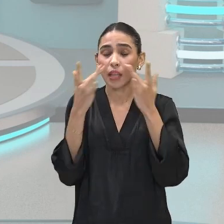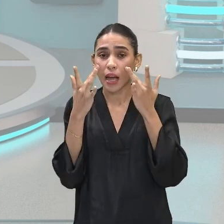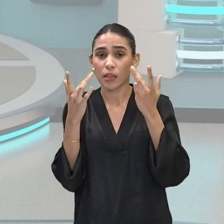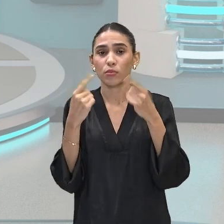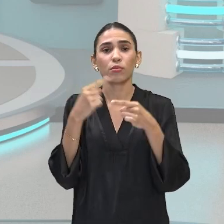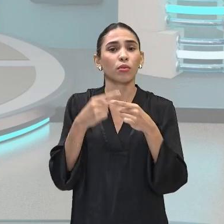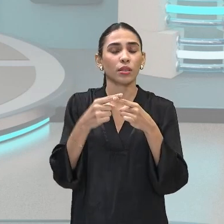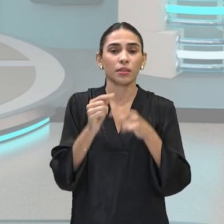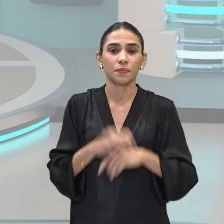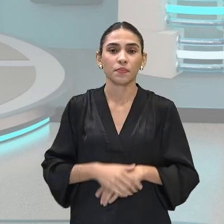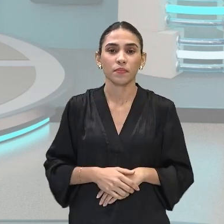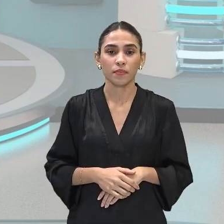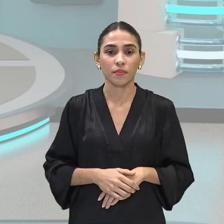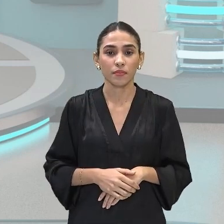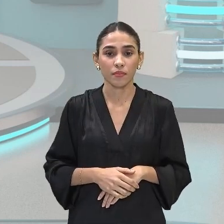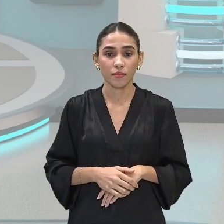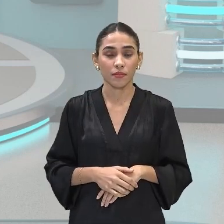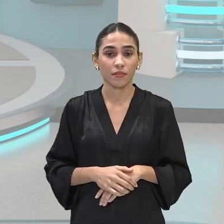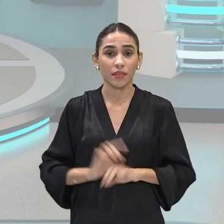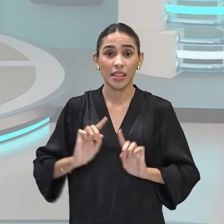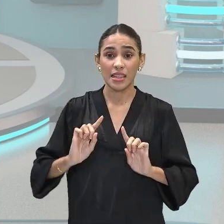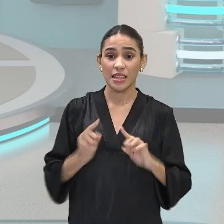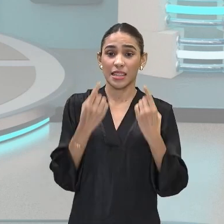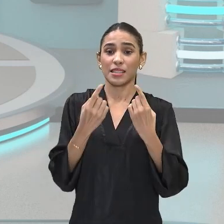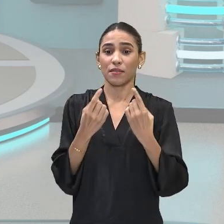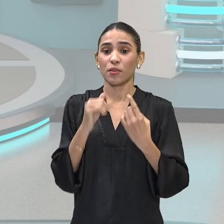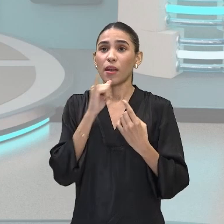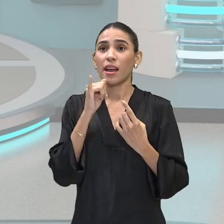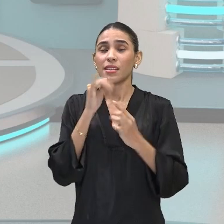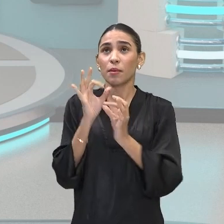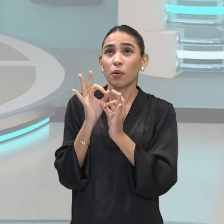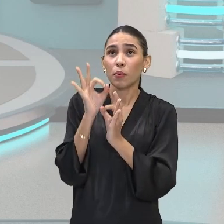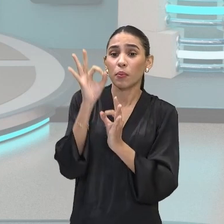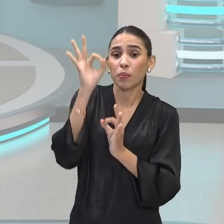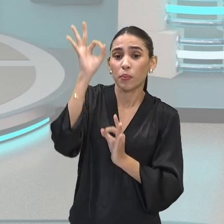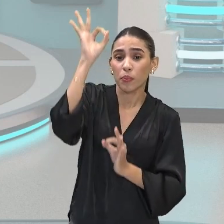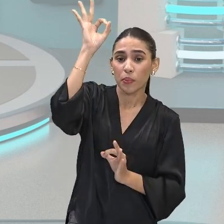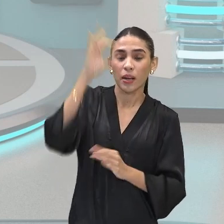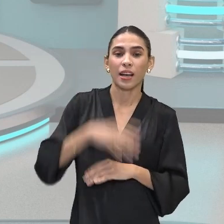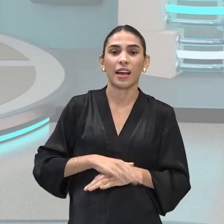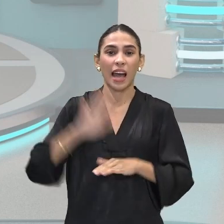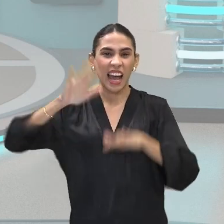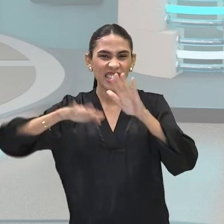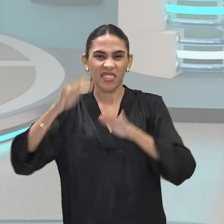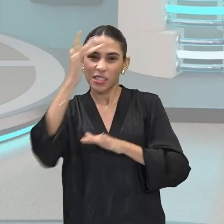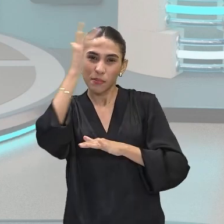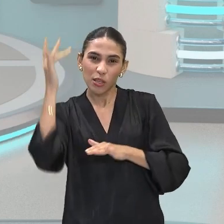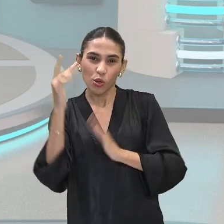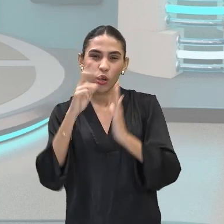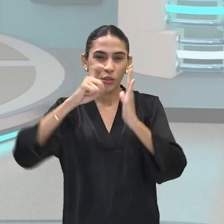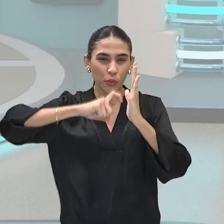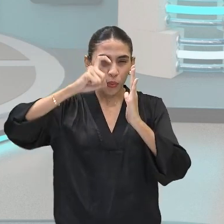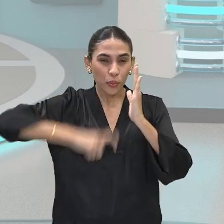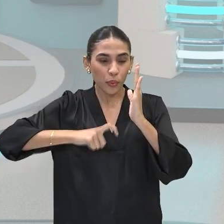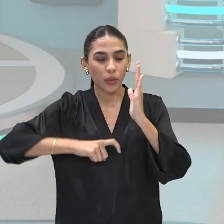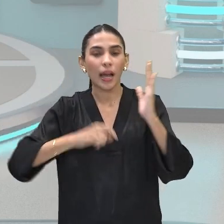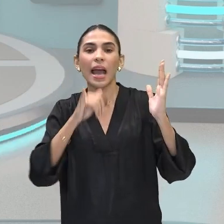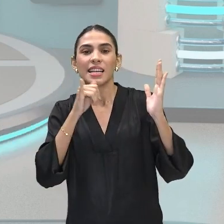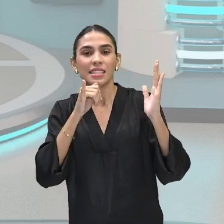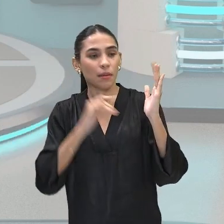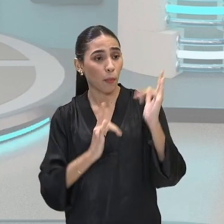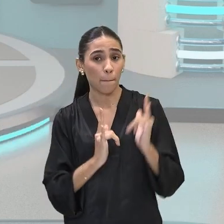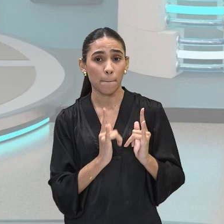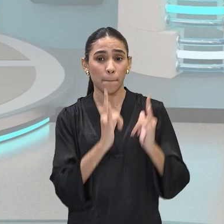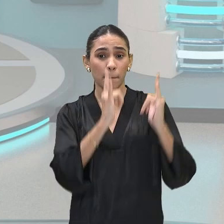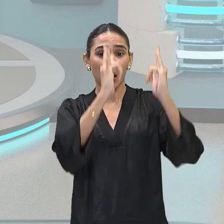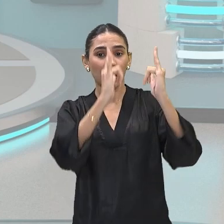quê? Gente, eles desafiam a altura, né? Eles escalam os prédios na noite, né?